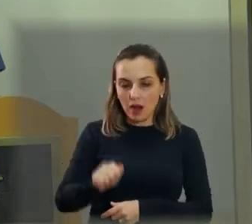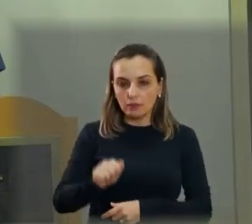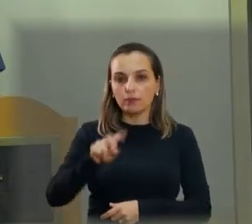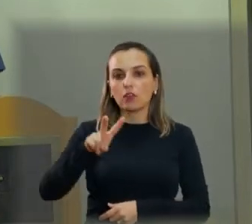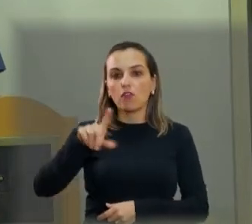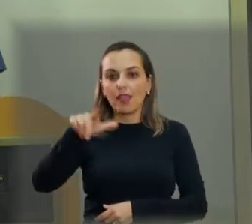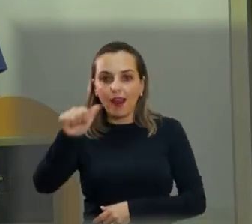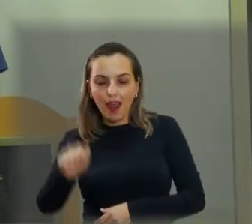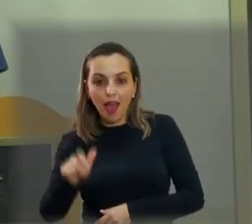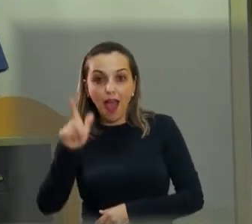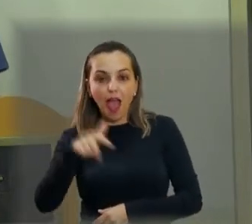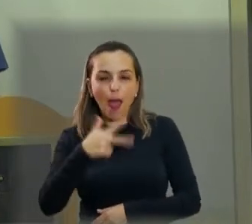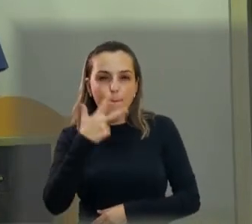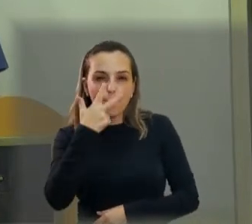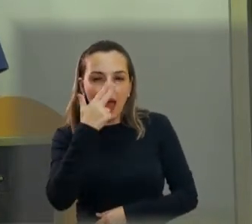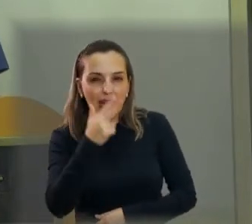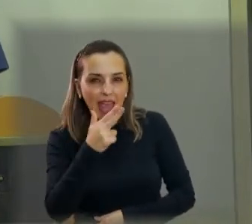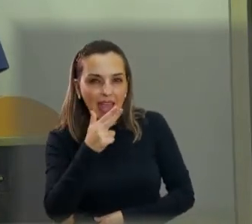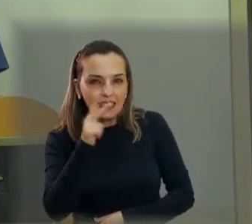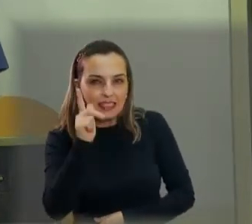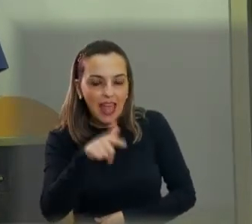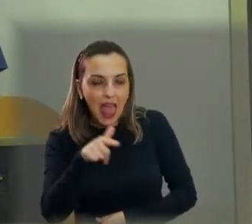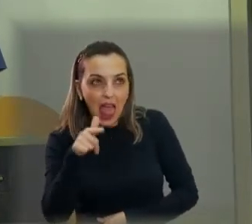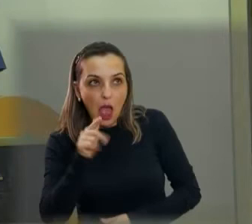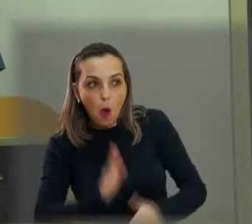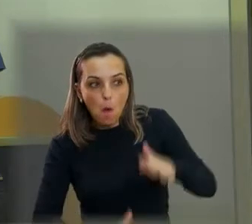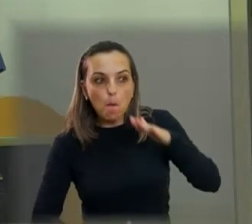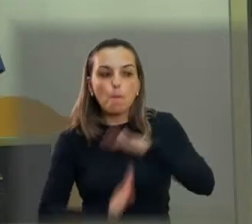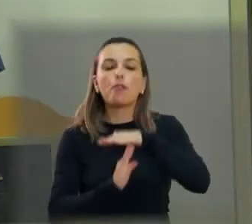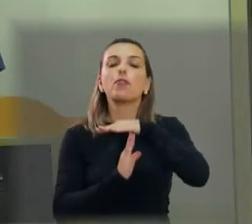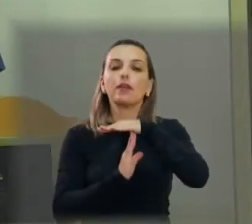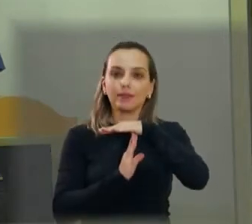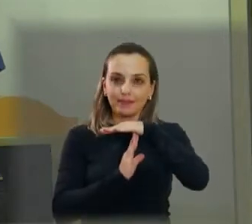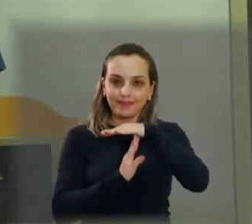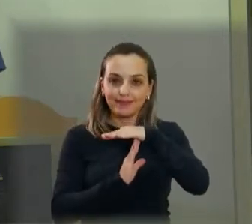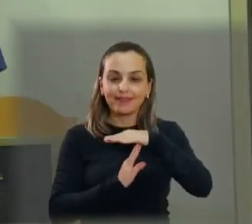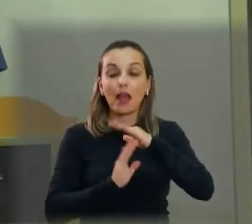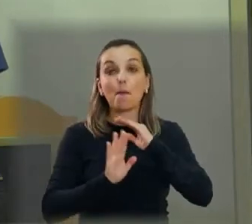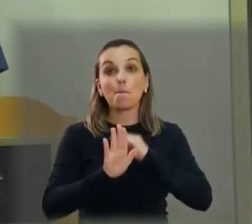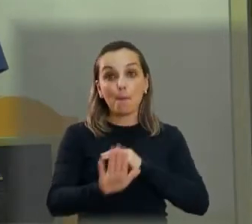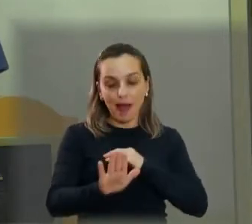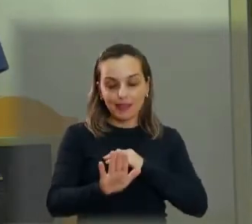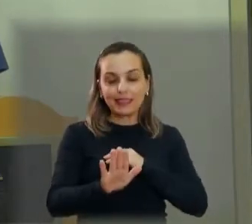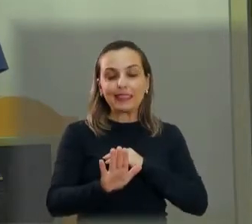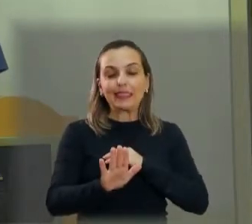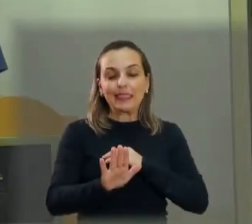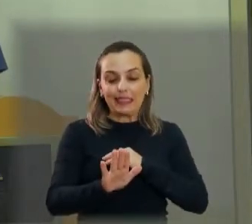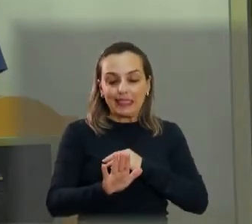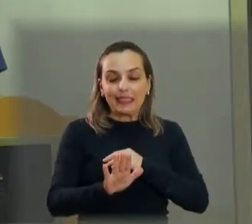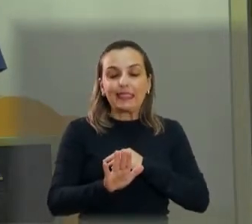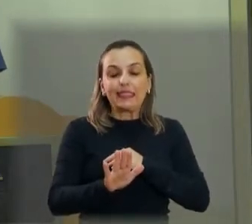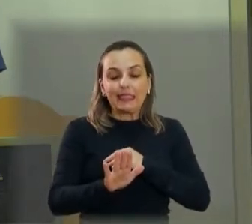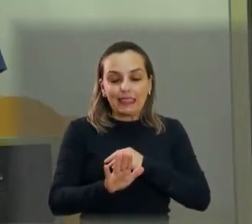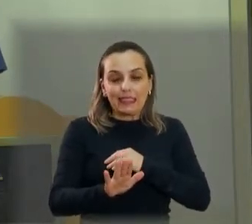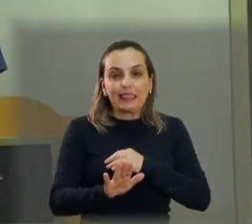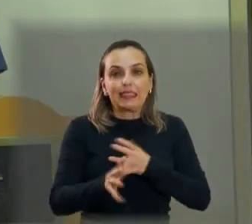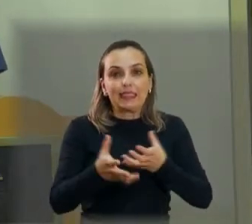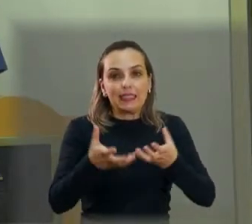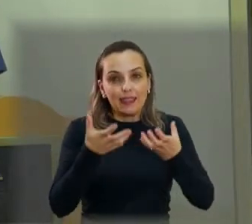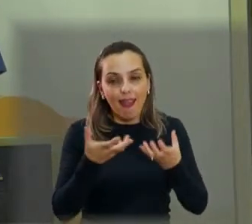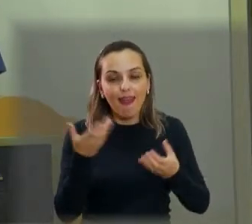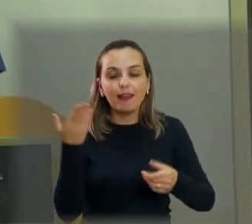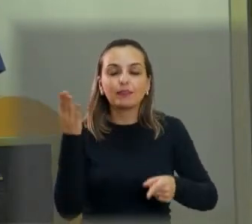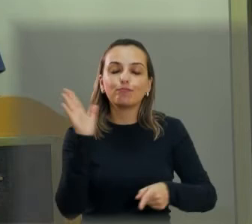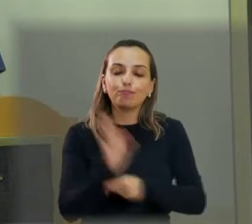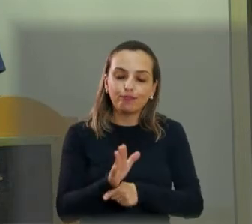gente chegou, parece que, ao elástico máximo. Mas a gente quer garantir essa